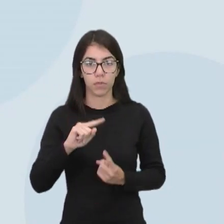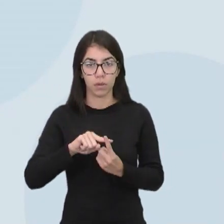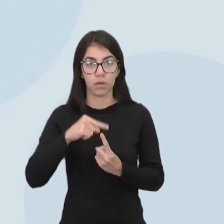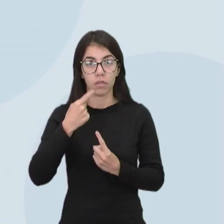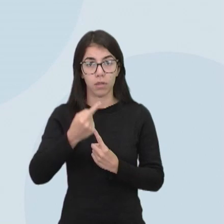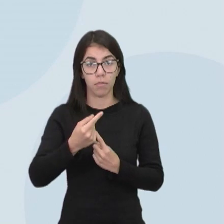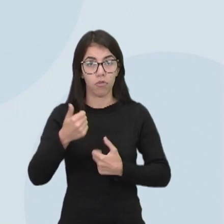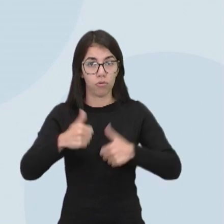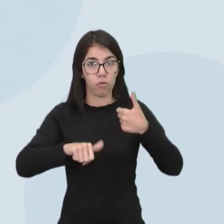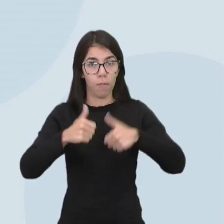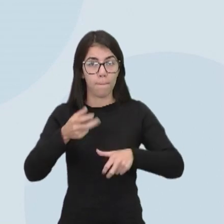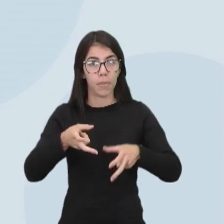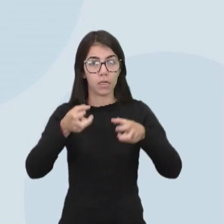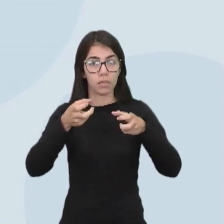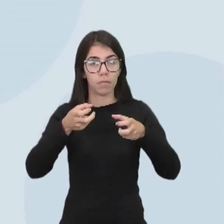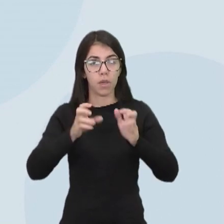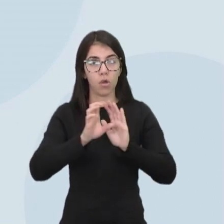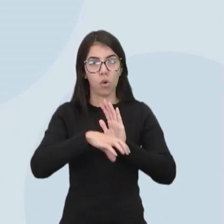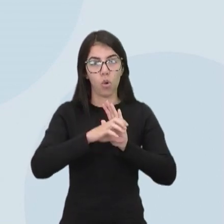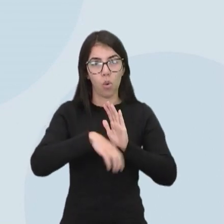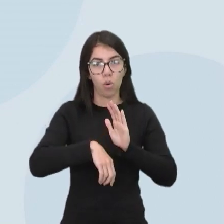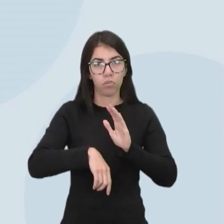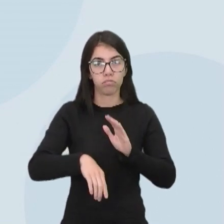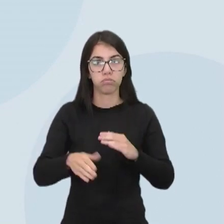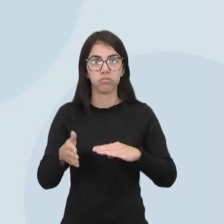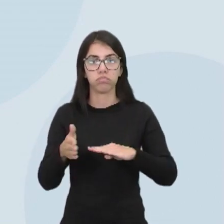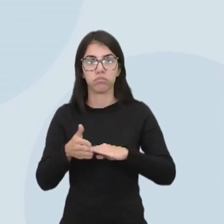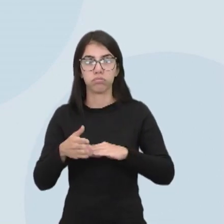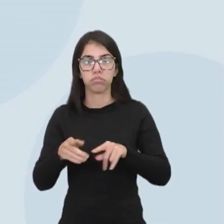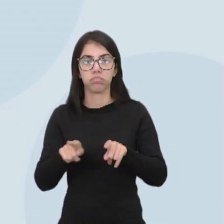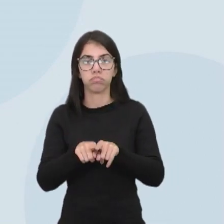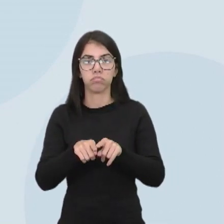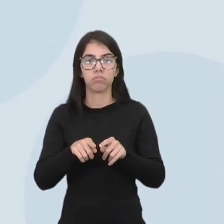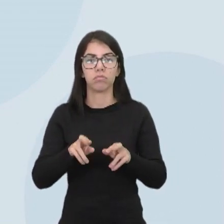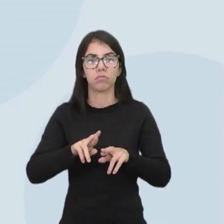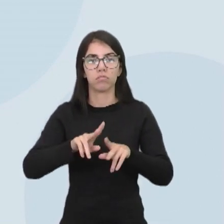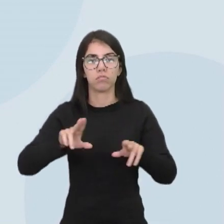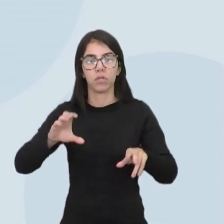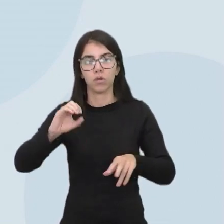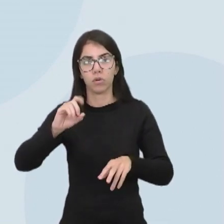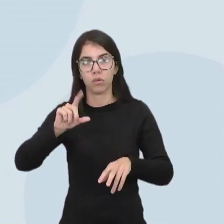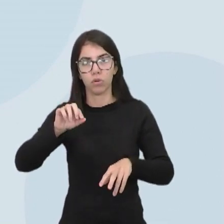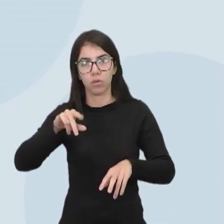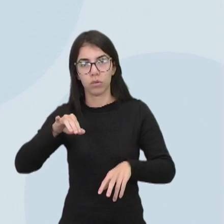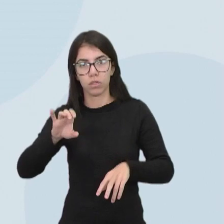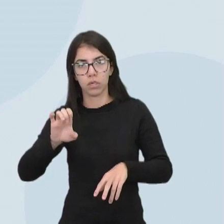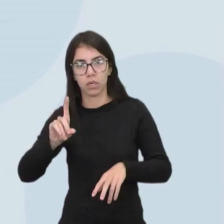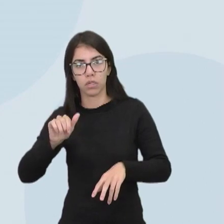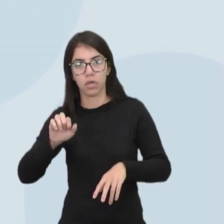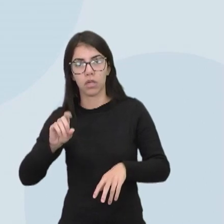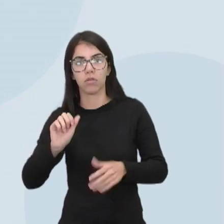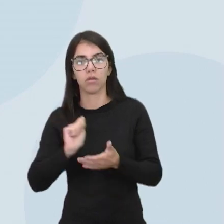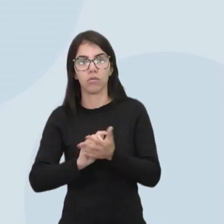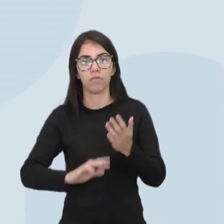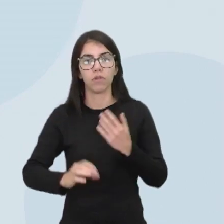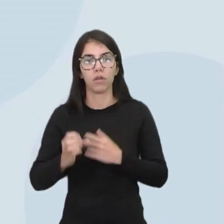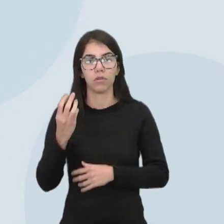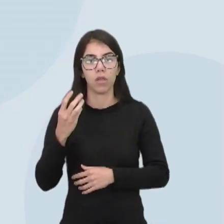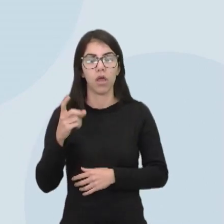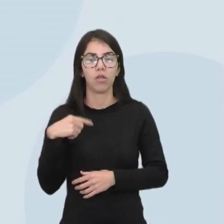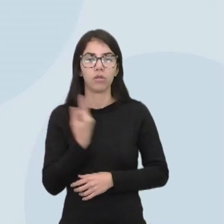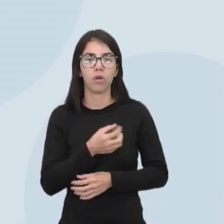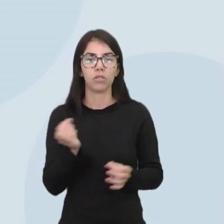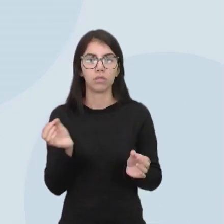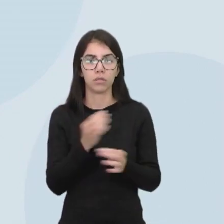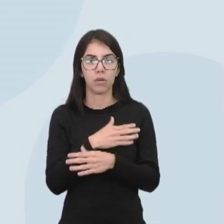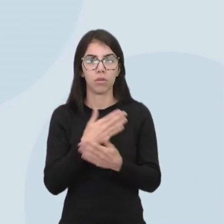gente analisar aí conceitos de colonialidade e decolonialidade, que foi a nossa atividade 3, que a gente encerrou na última